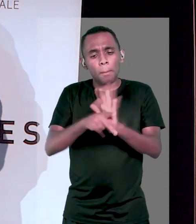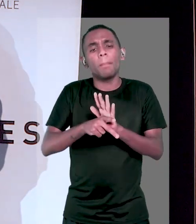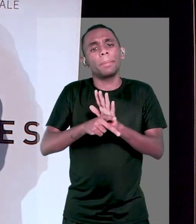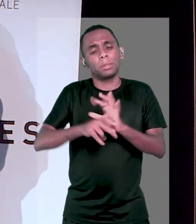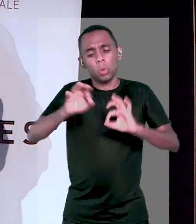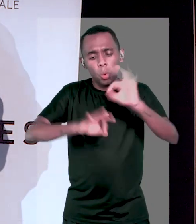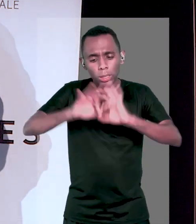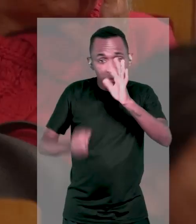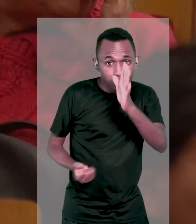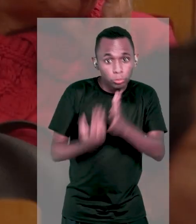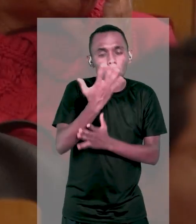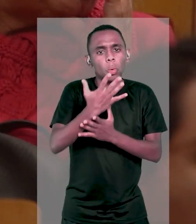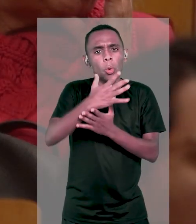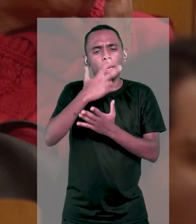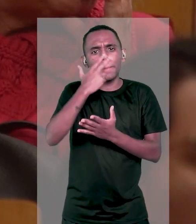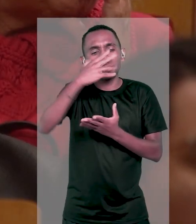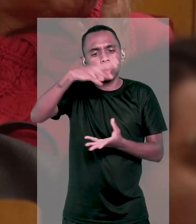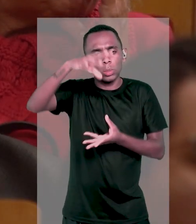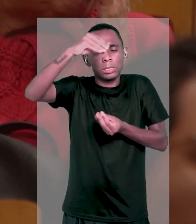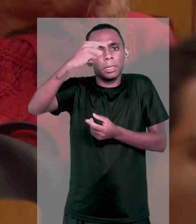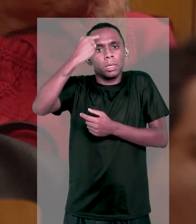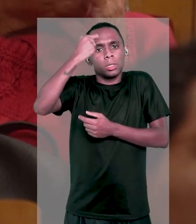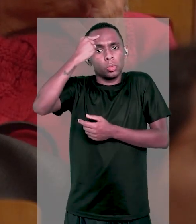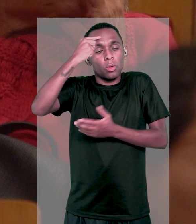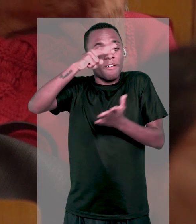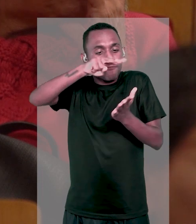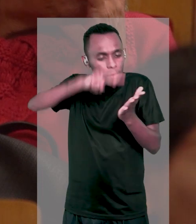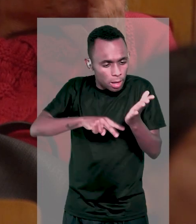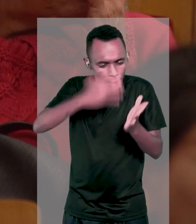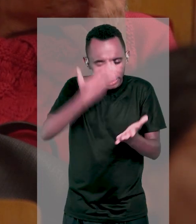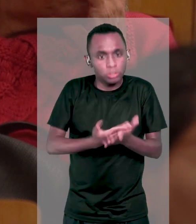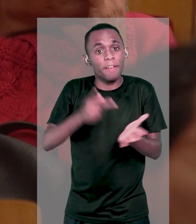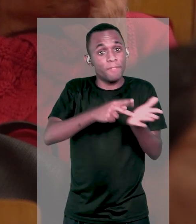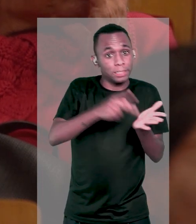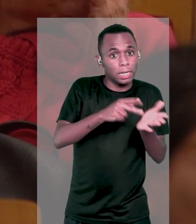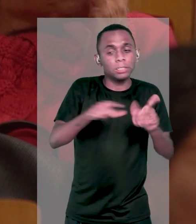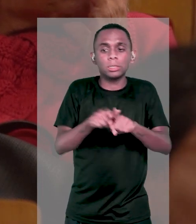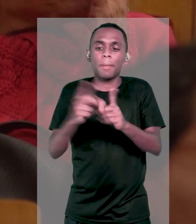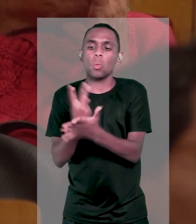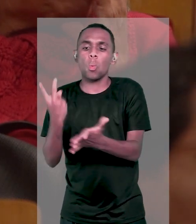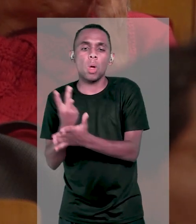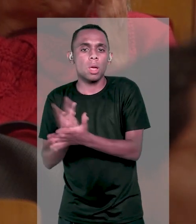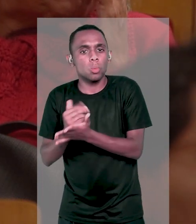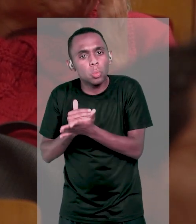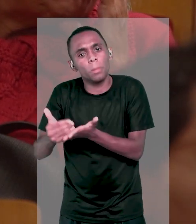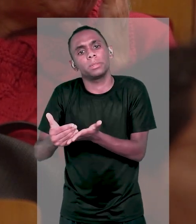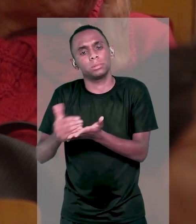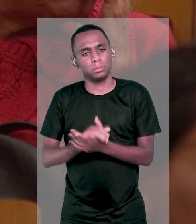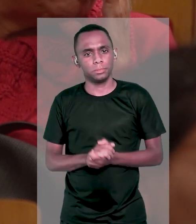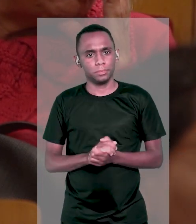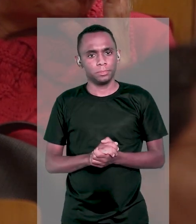Eu até gostaria de... ler uma coisinha que eu me lembrei dele, não está exatamente como ele diz.